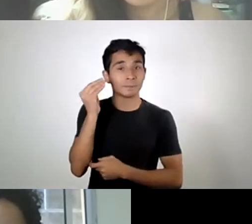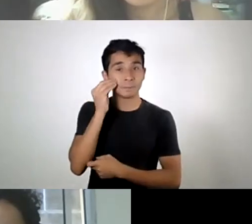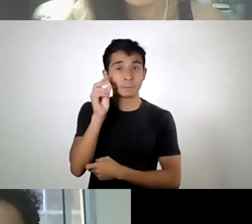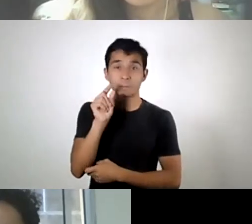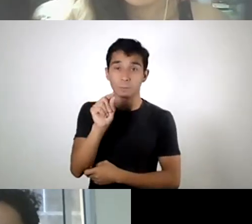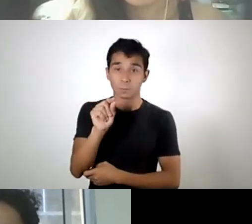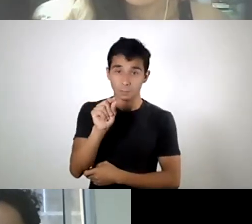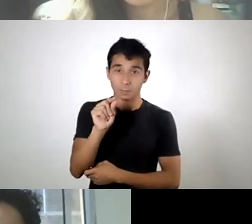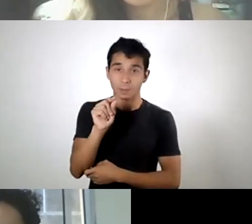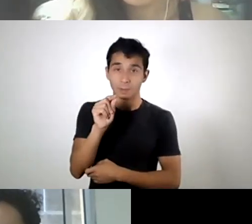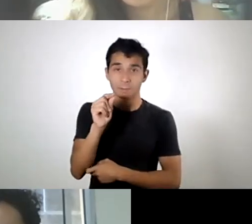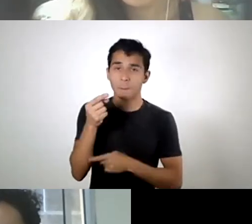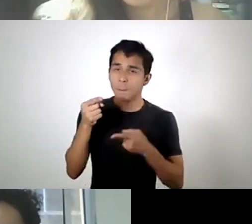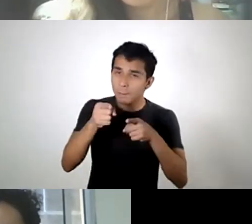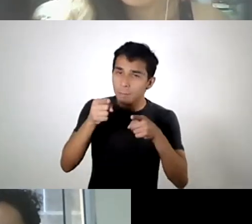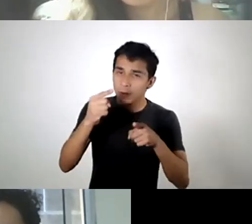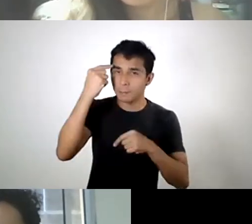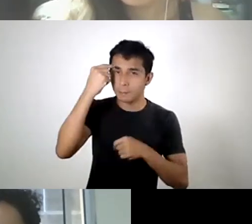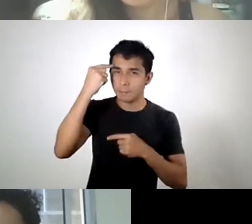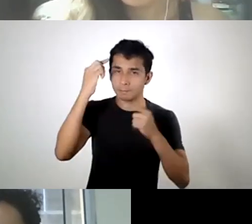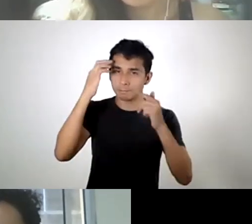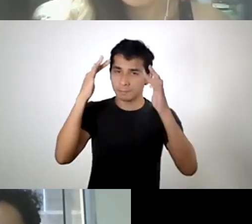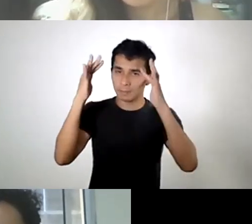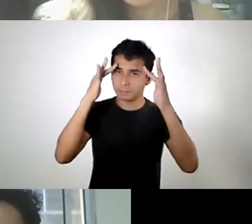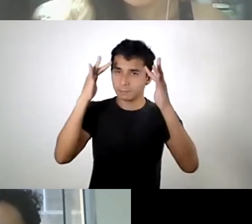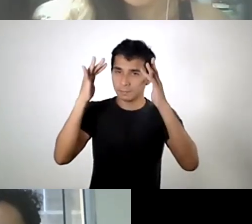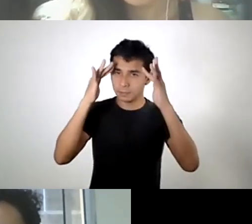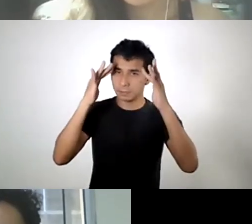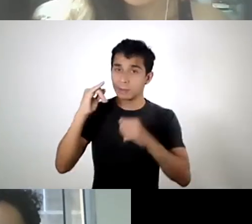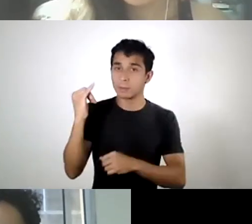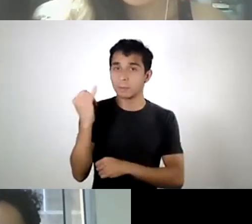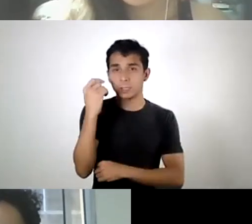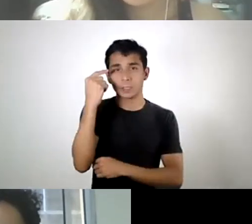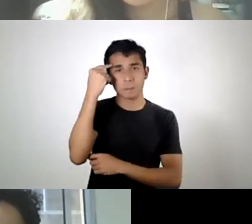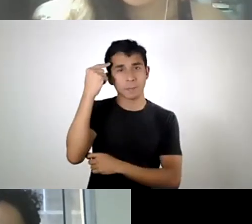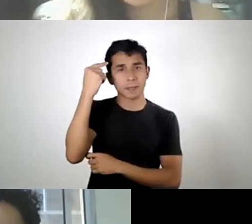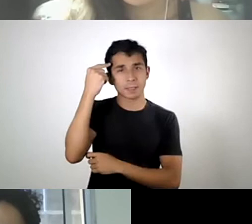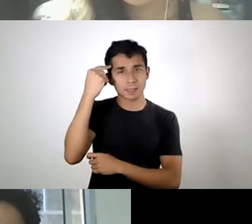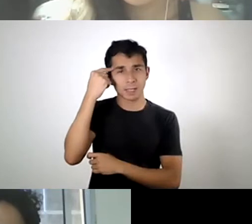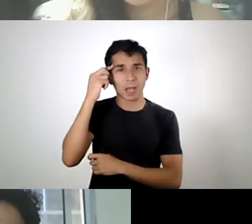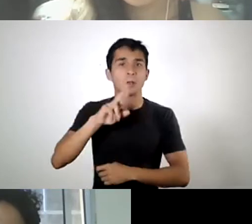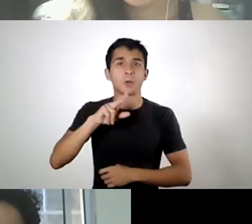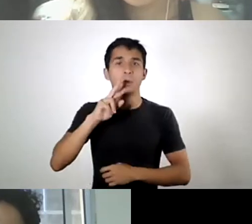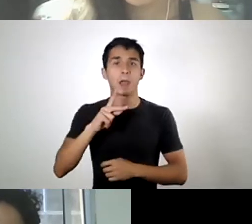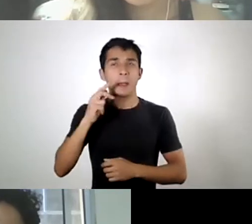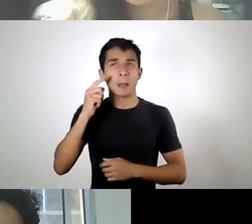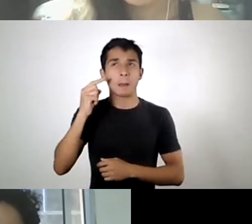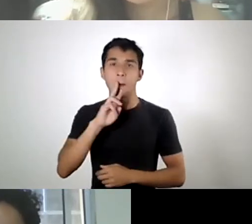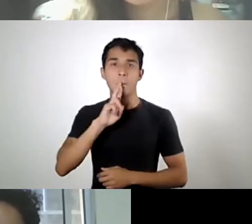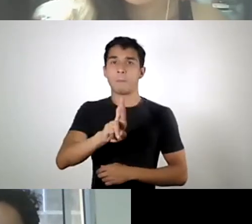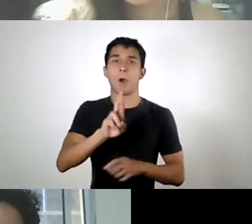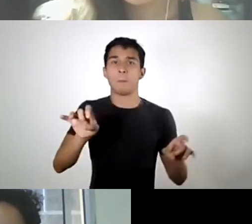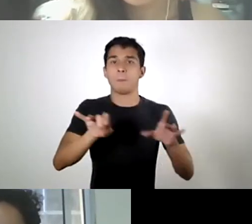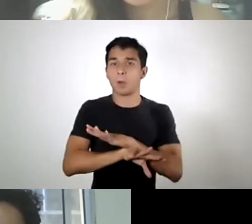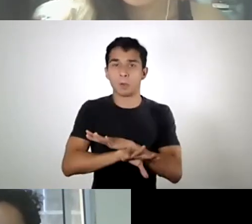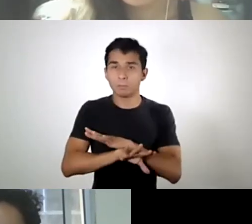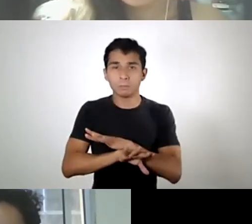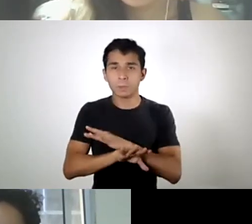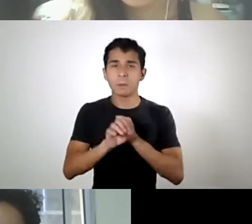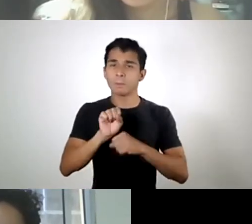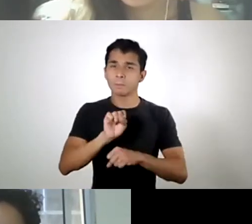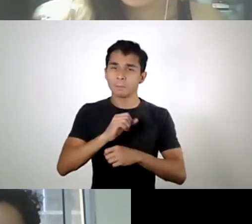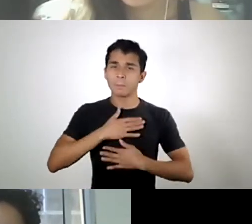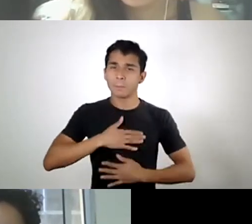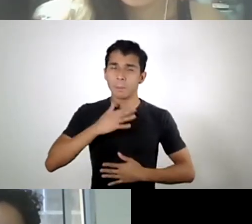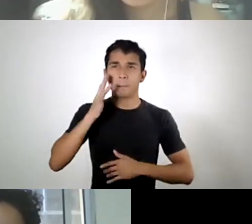trazer algumas reflexões para a gente pensar. Que é importante a gente pensar antes de ter respostas prontas sobre as questões que acontecem na nossa vida,